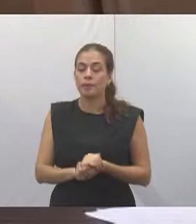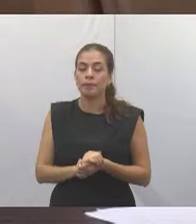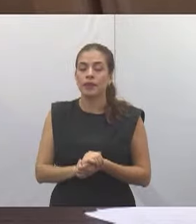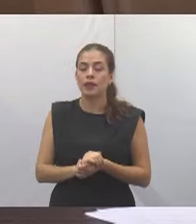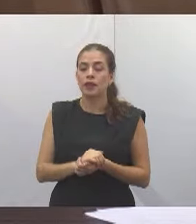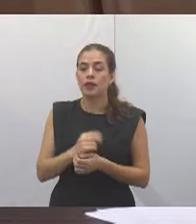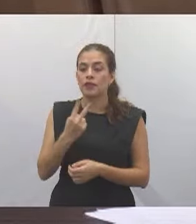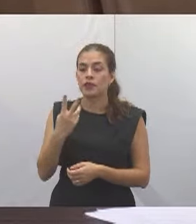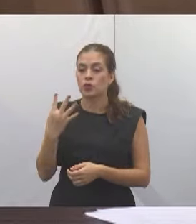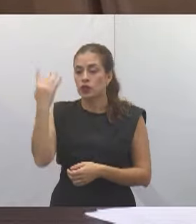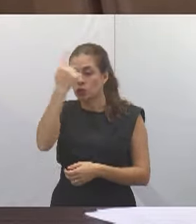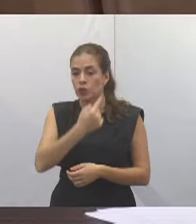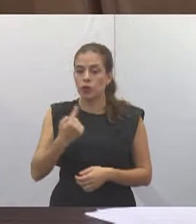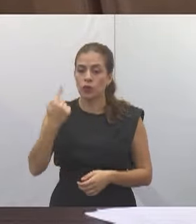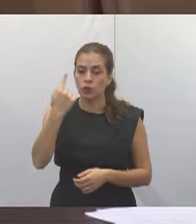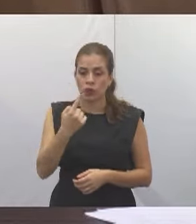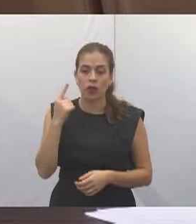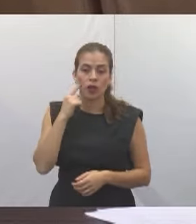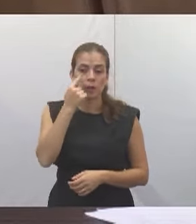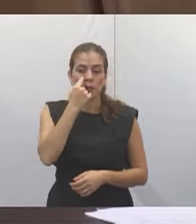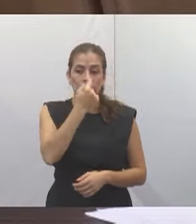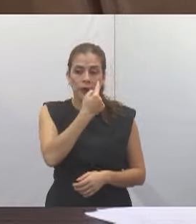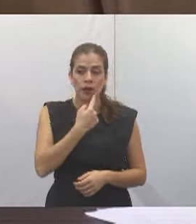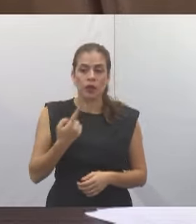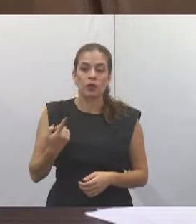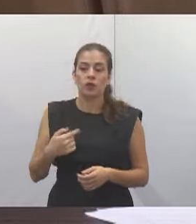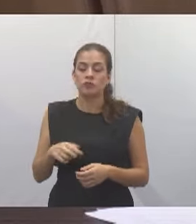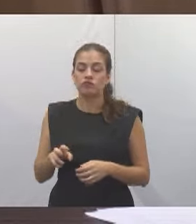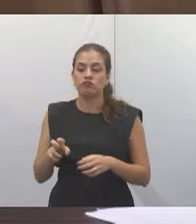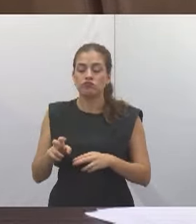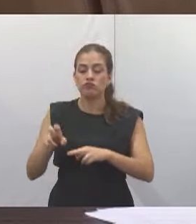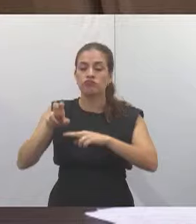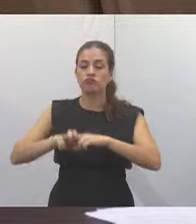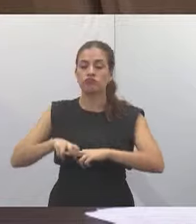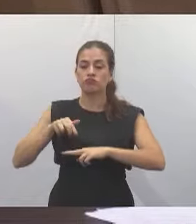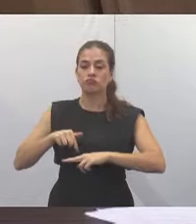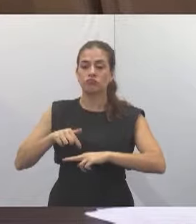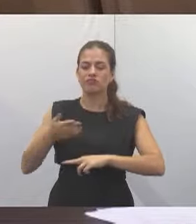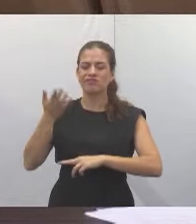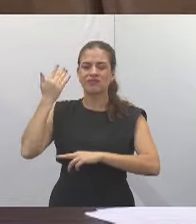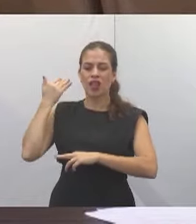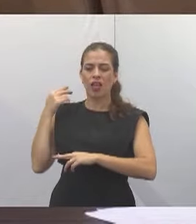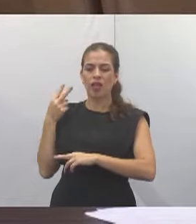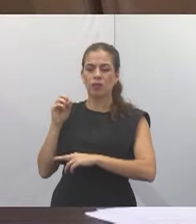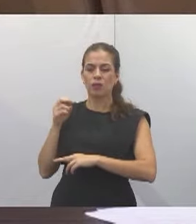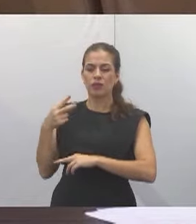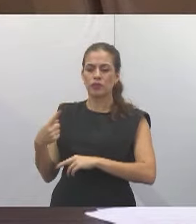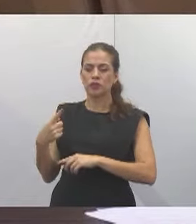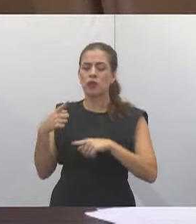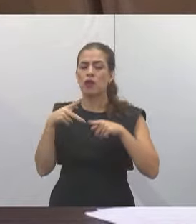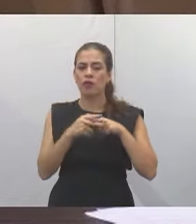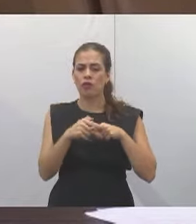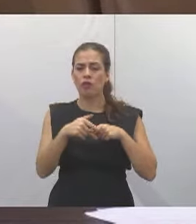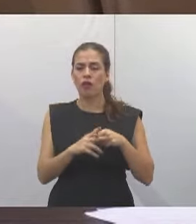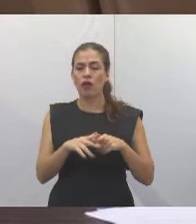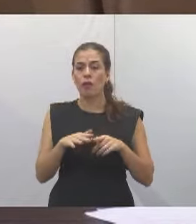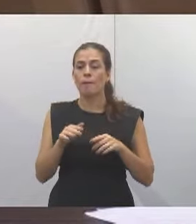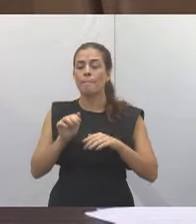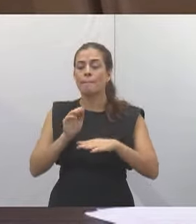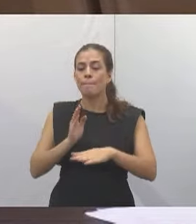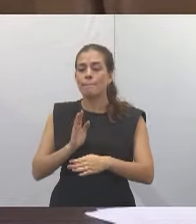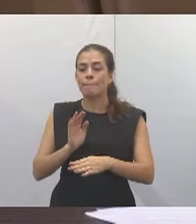que eu sentei nessa cadeira aqui, em 2021, a gente fala da reforma da UPA. Aí parou por causa do Covid, parou